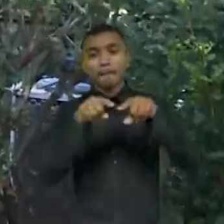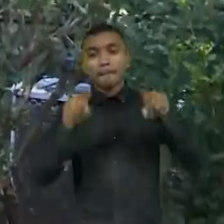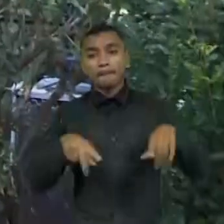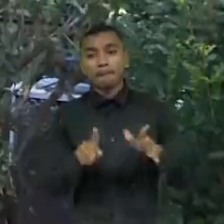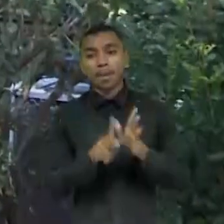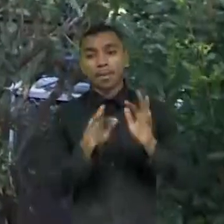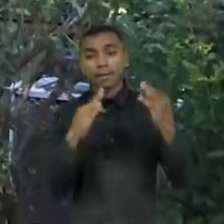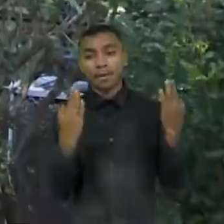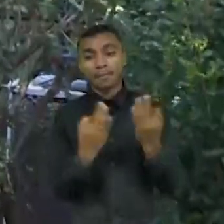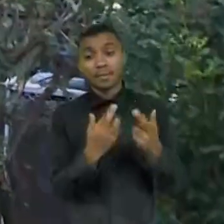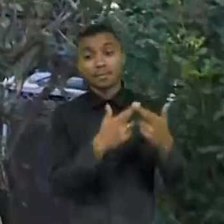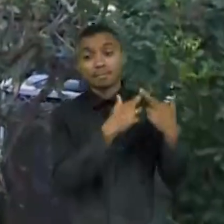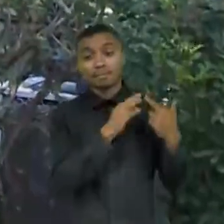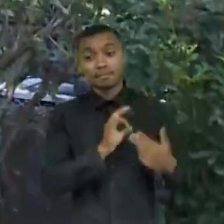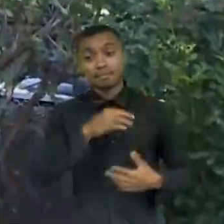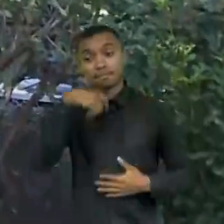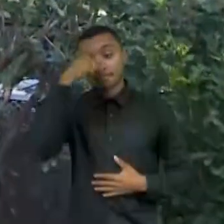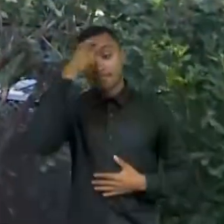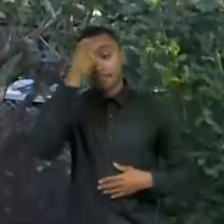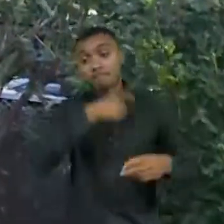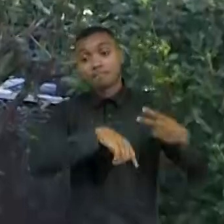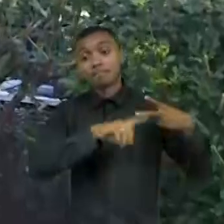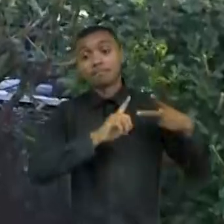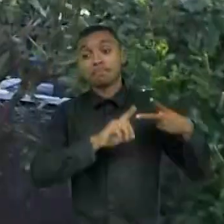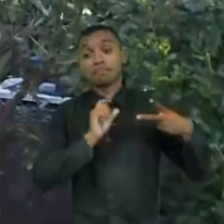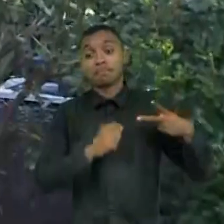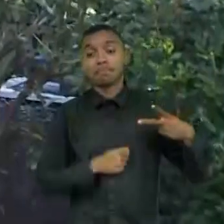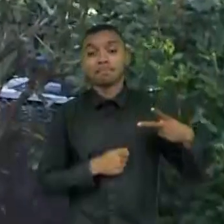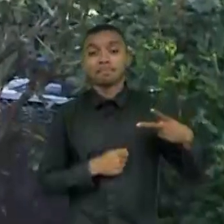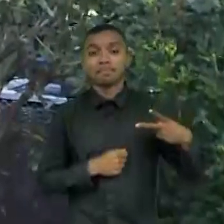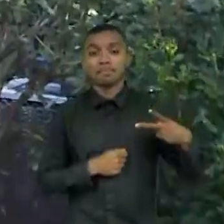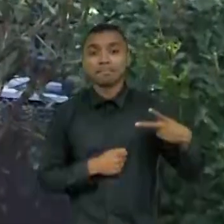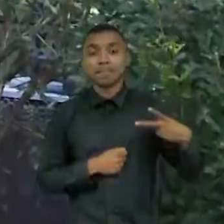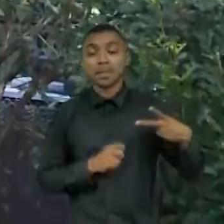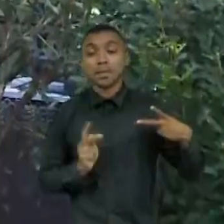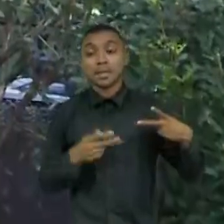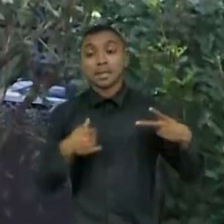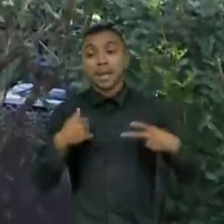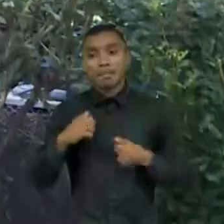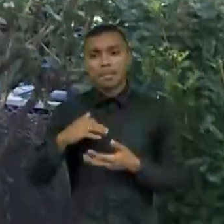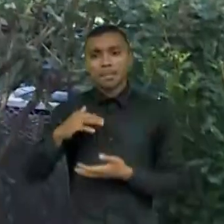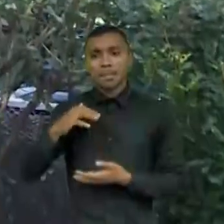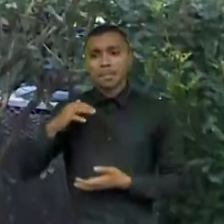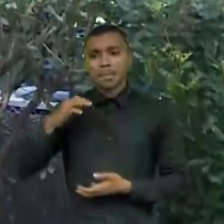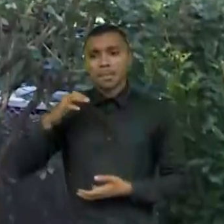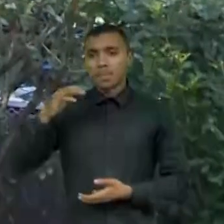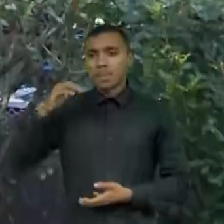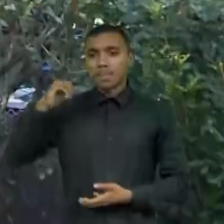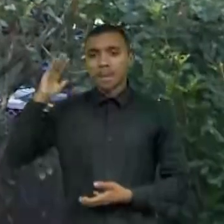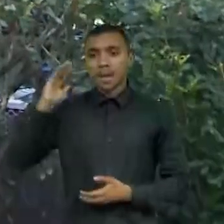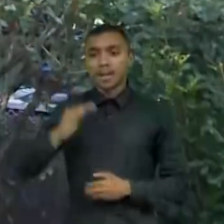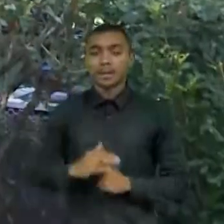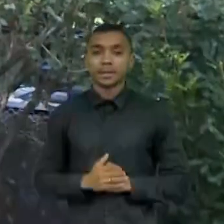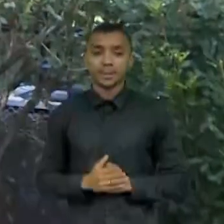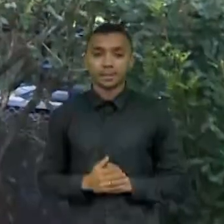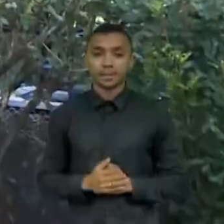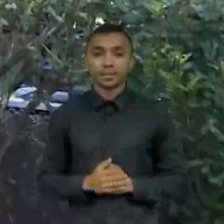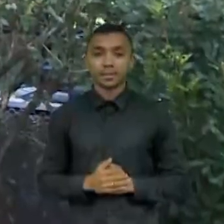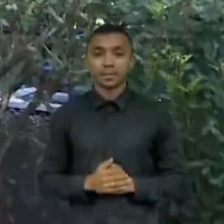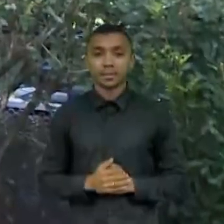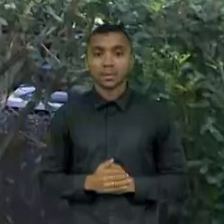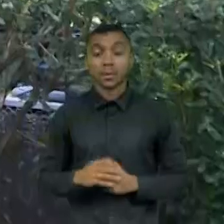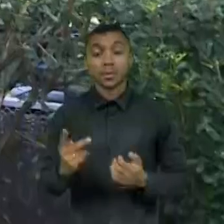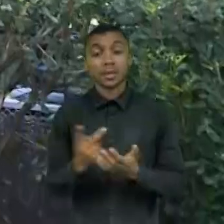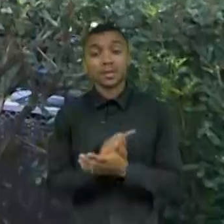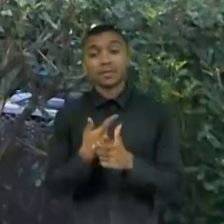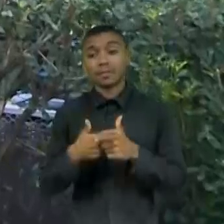parte dos brasileiros, por outro lado, fomenta o envelhecimento populacional, que pode acarretar em uma série de